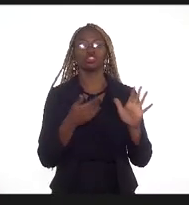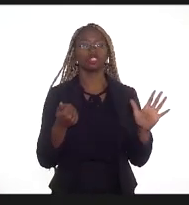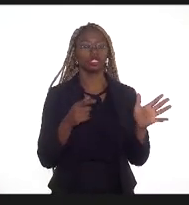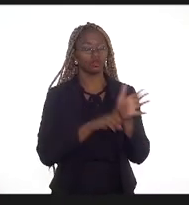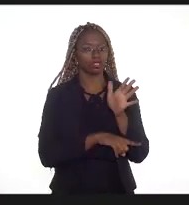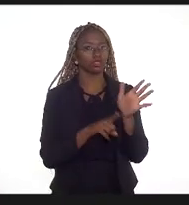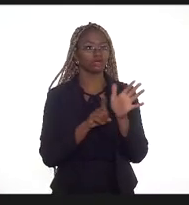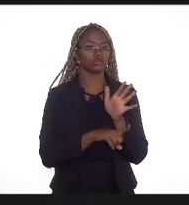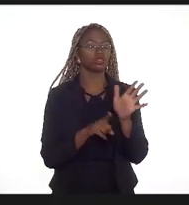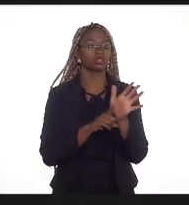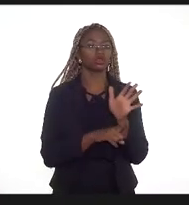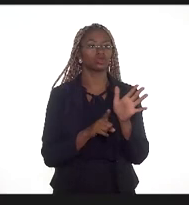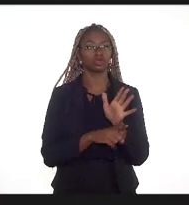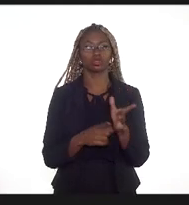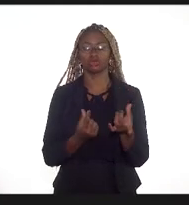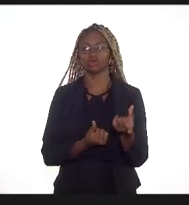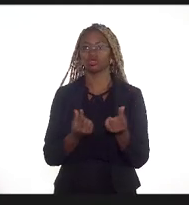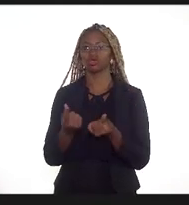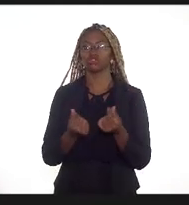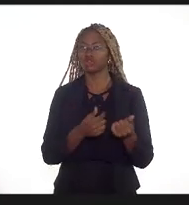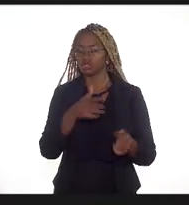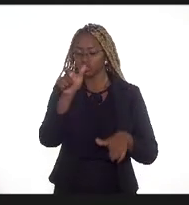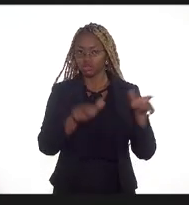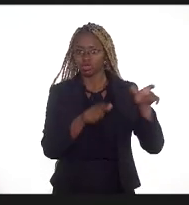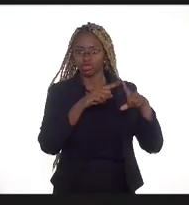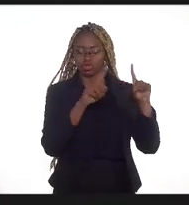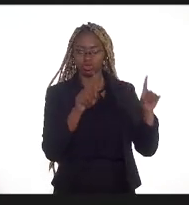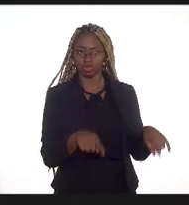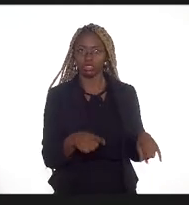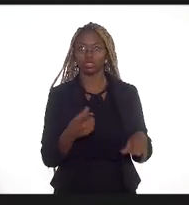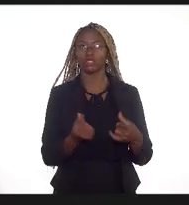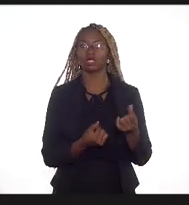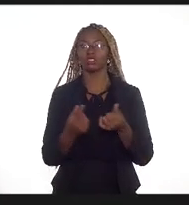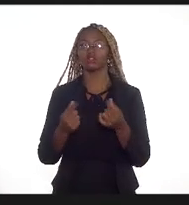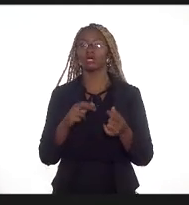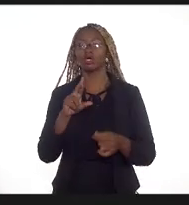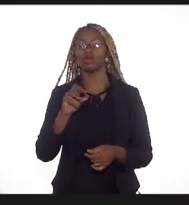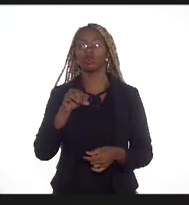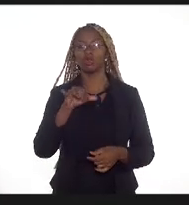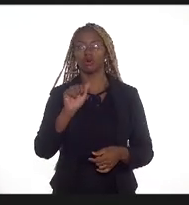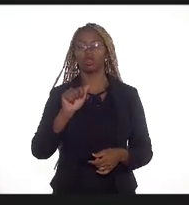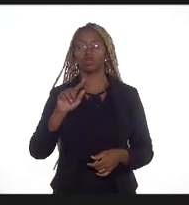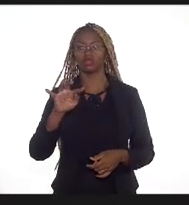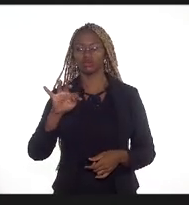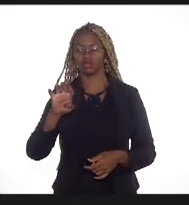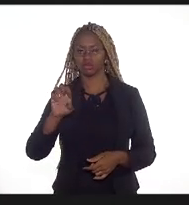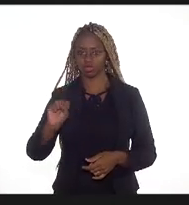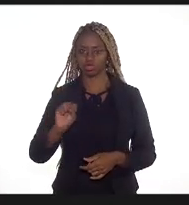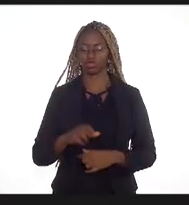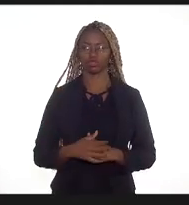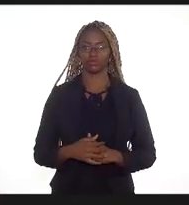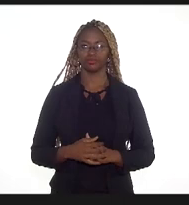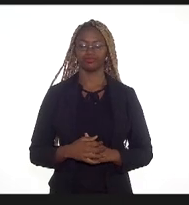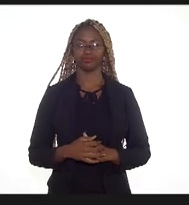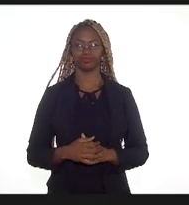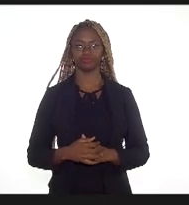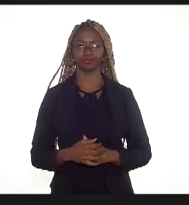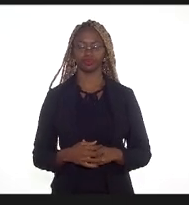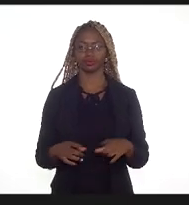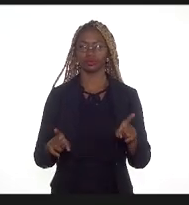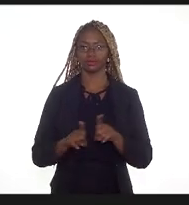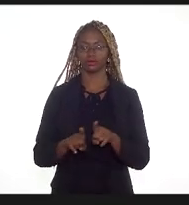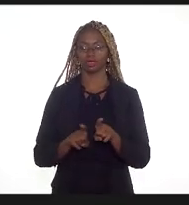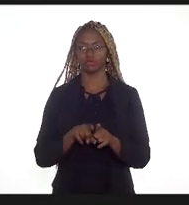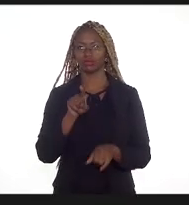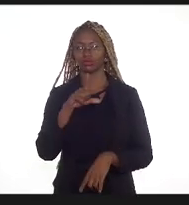dedução da despesa de pessoal a receita de royalties, participações especiais. Então, além disso, você vai ter